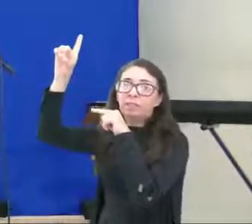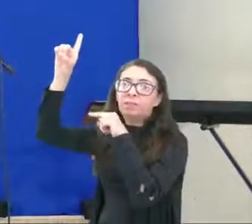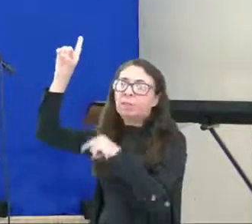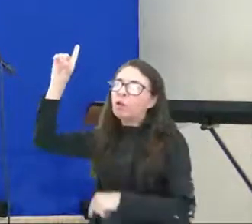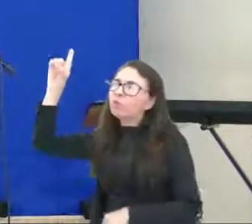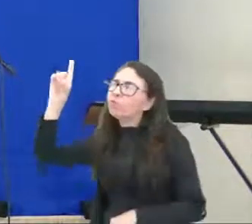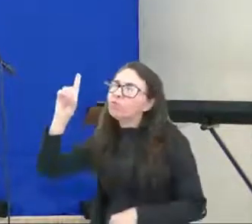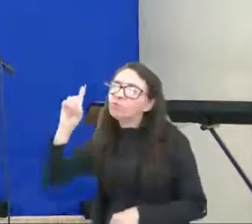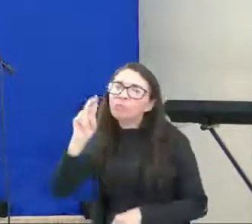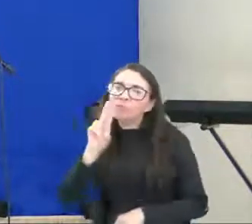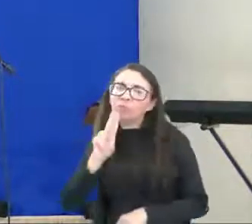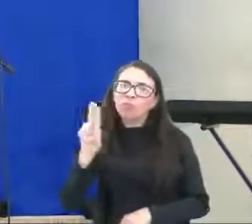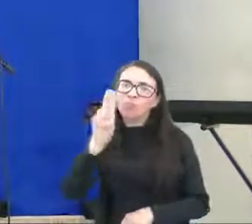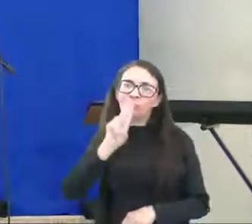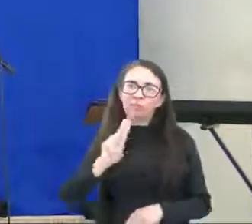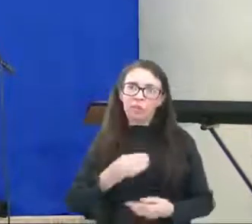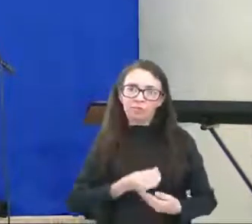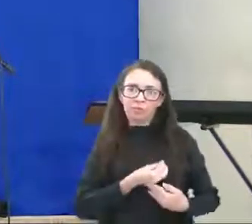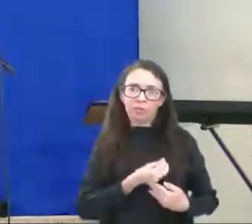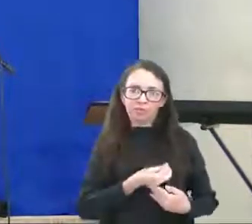E a vanglória dentro de nós.